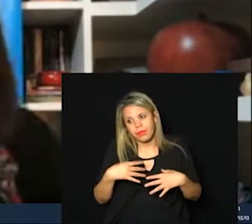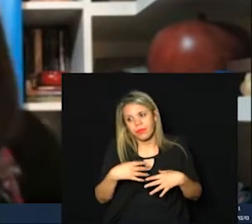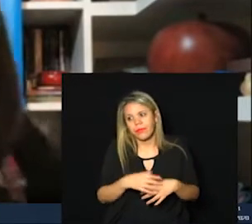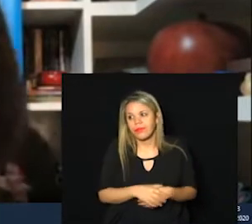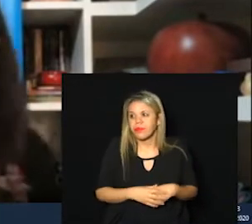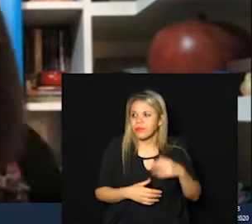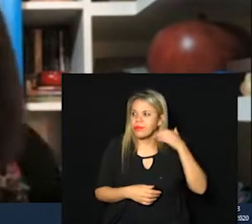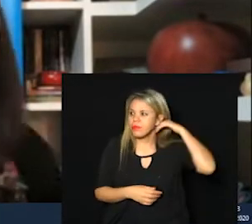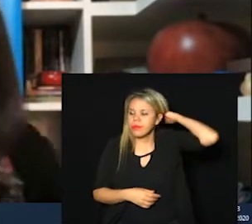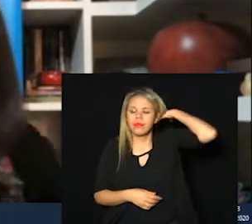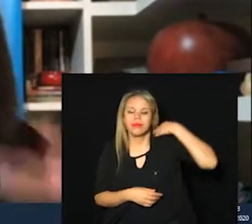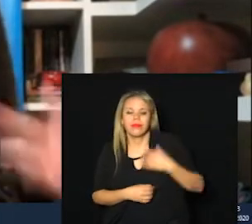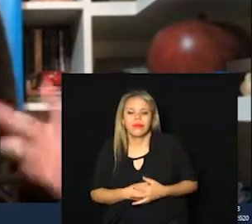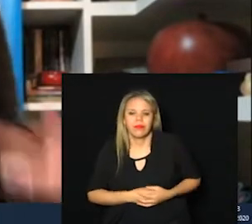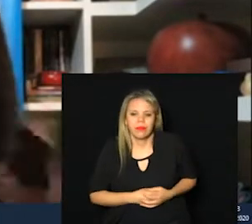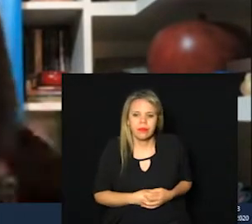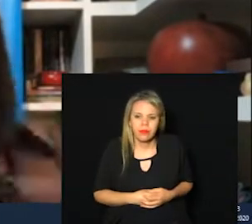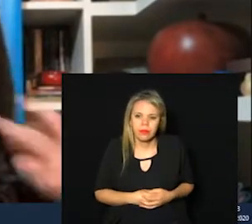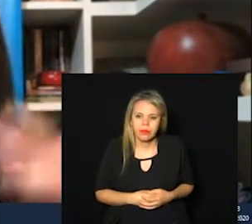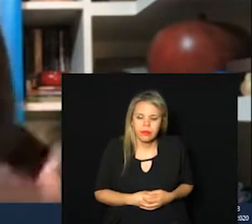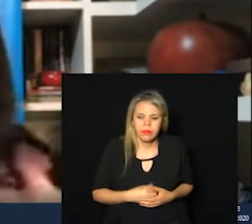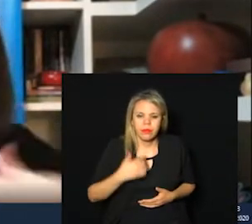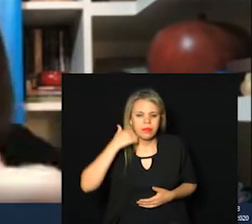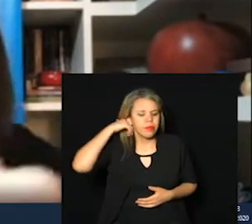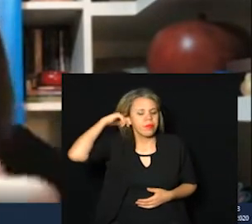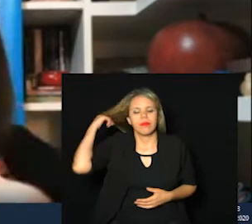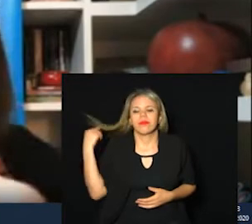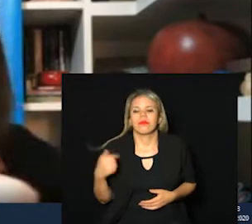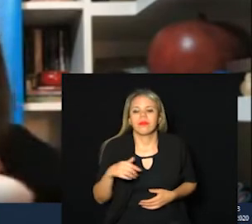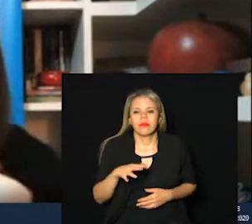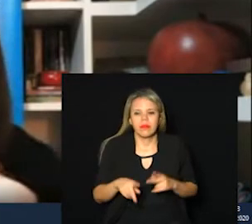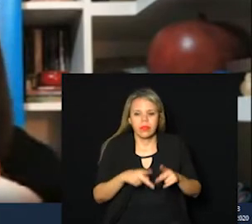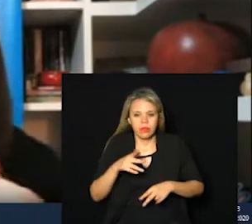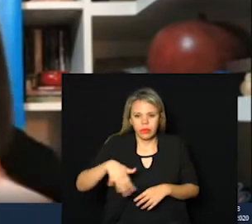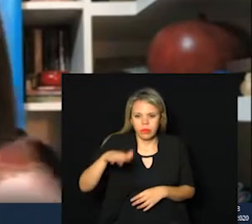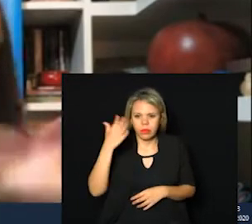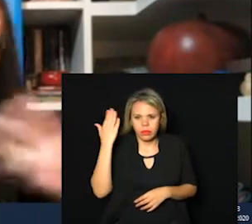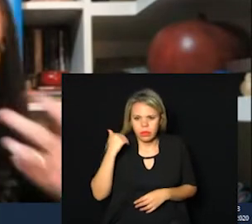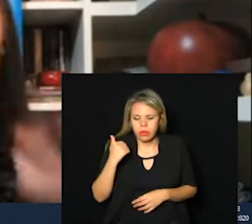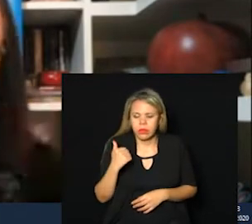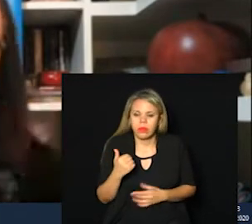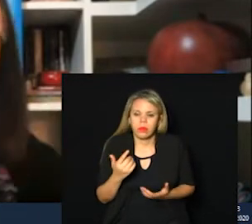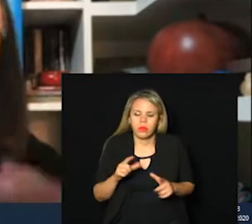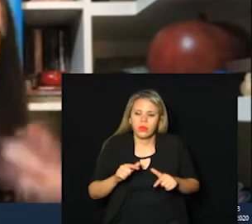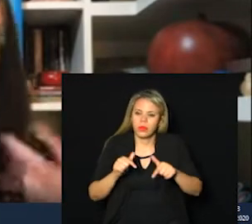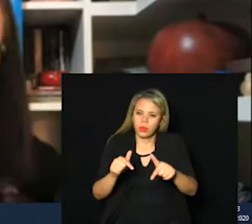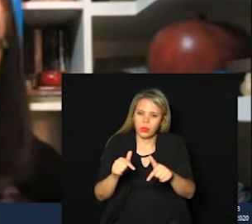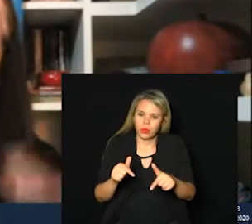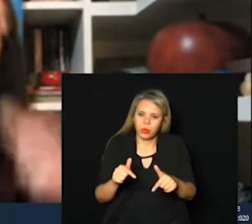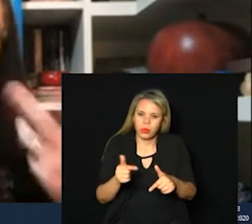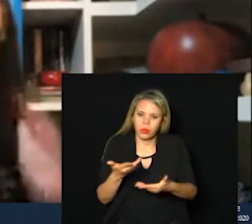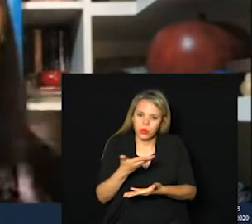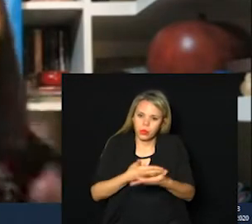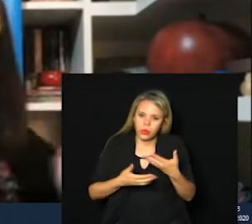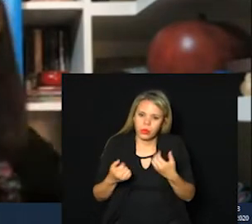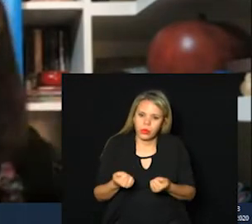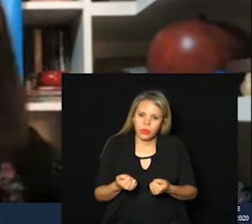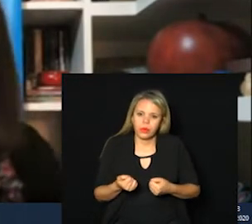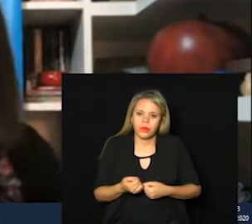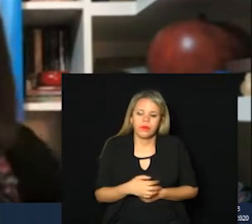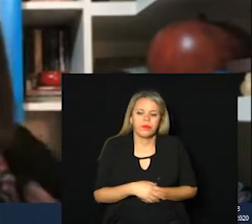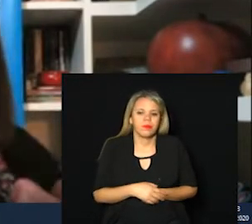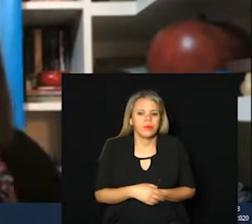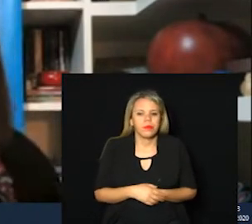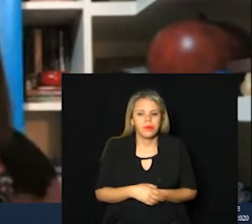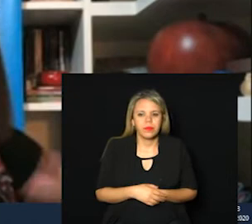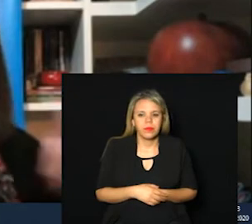não, mas é necessário que tenhamos essa disposição e essa atitude de acolhida, né?